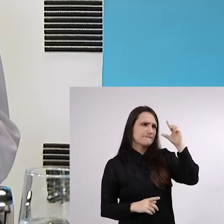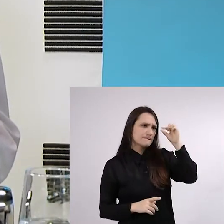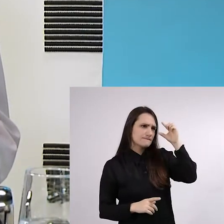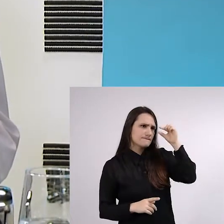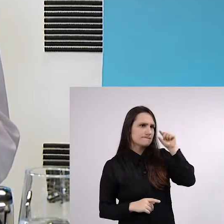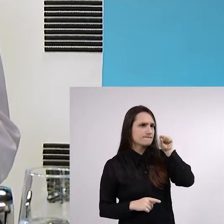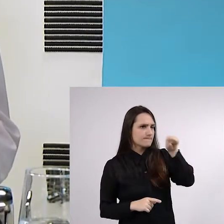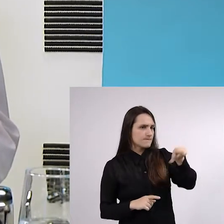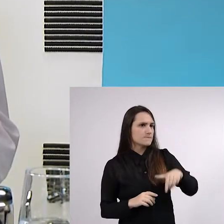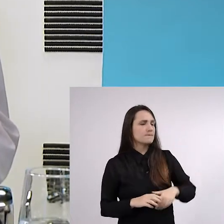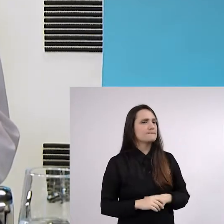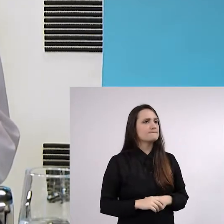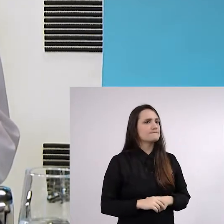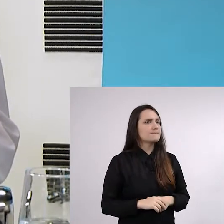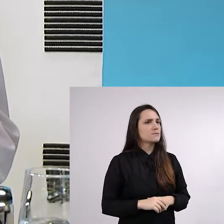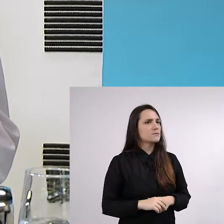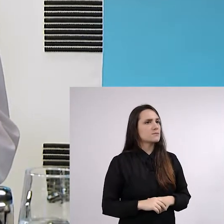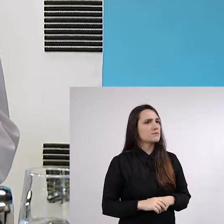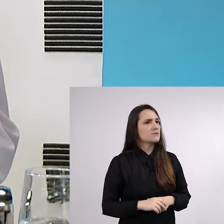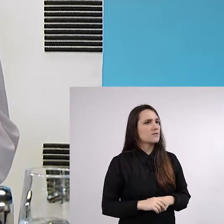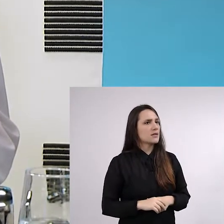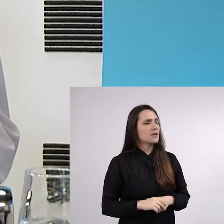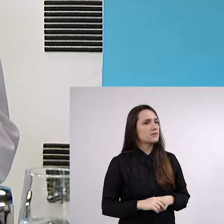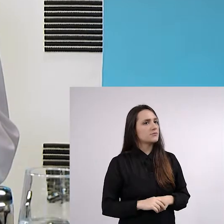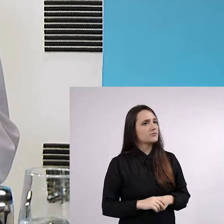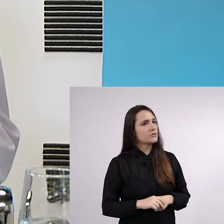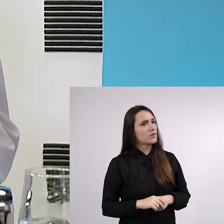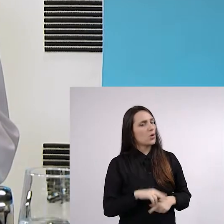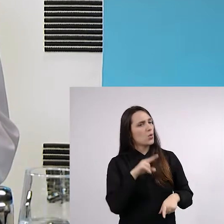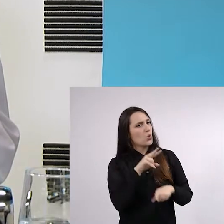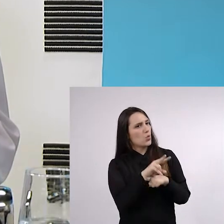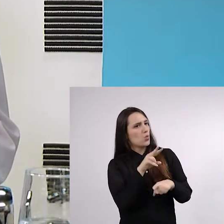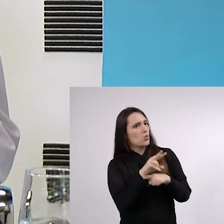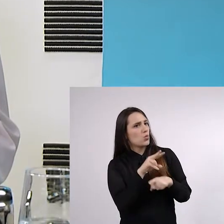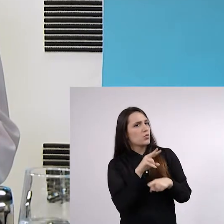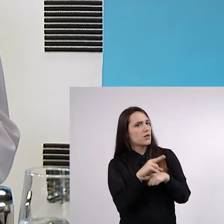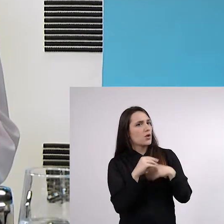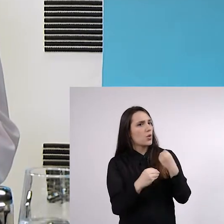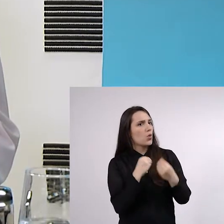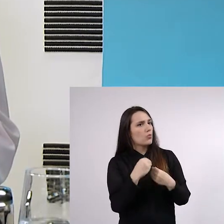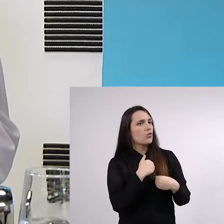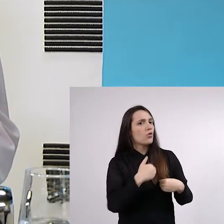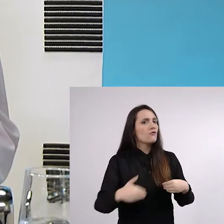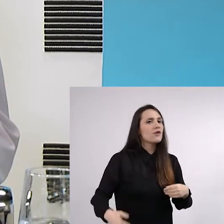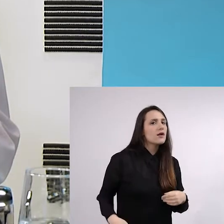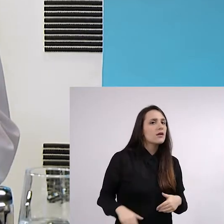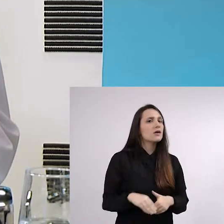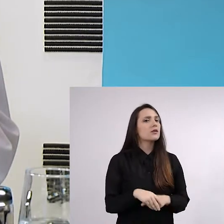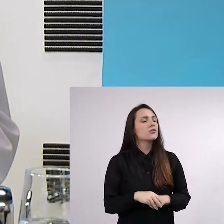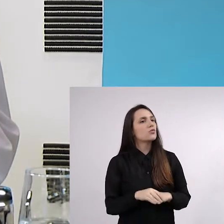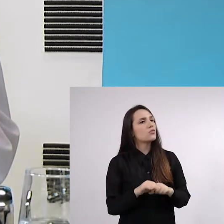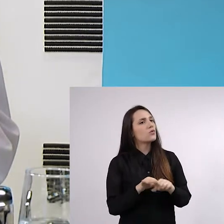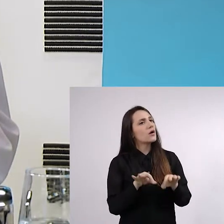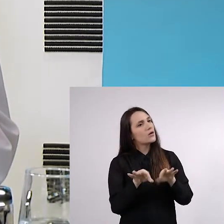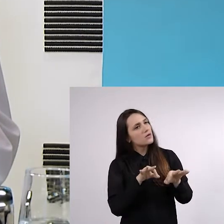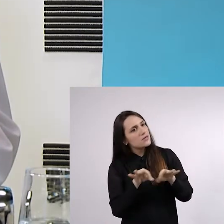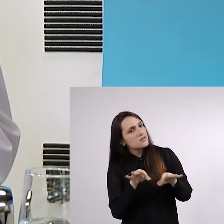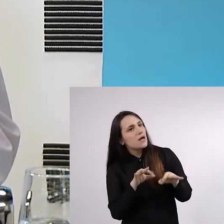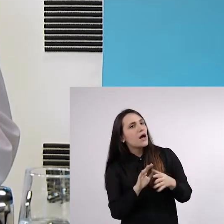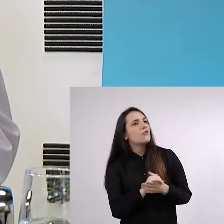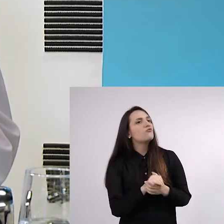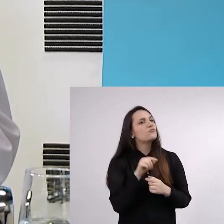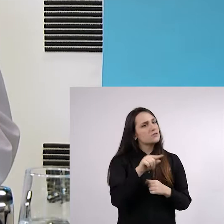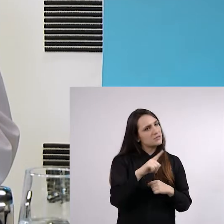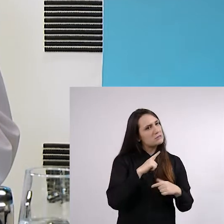Assembleia Legislativa, coordena a bancada de situação do governo e tem desenvolvido grandes